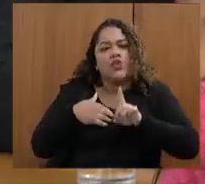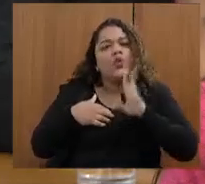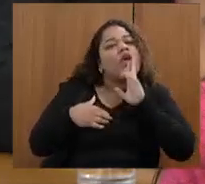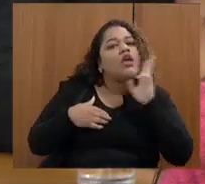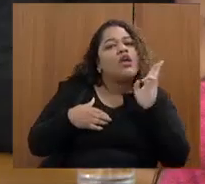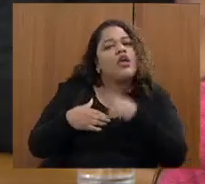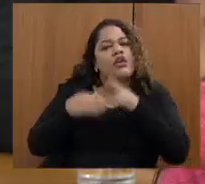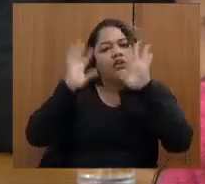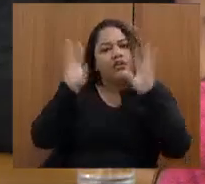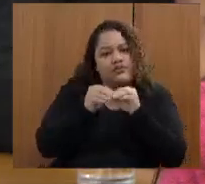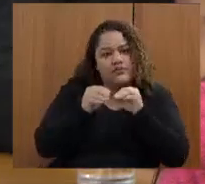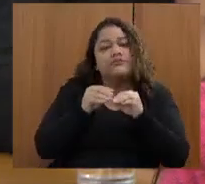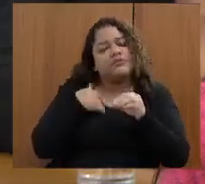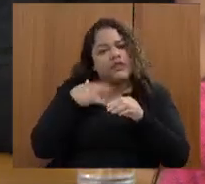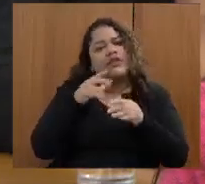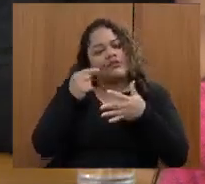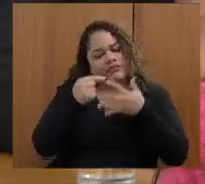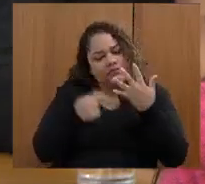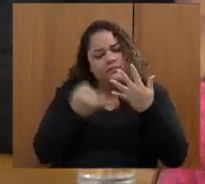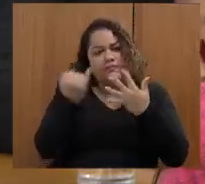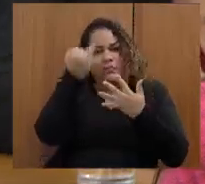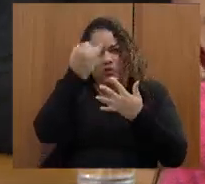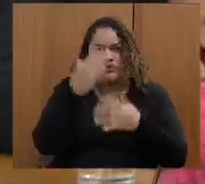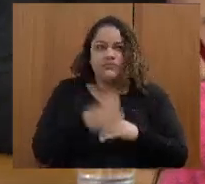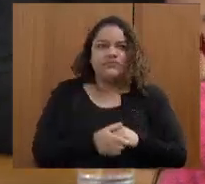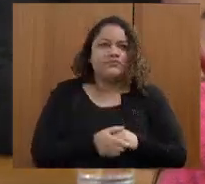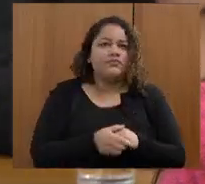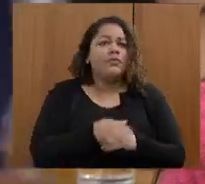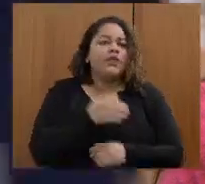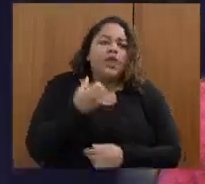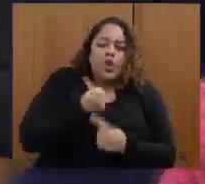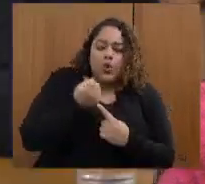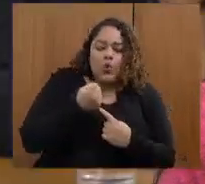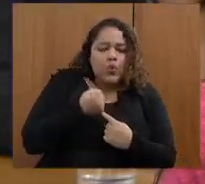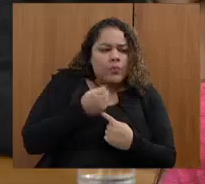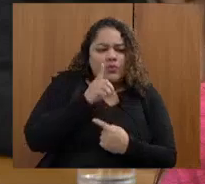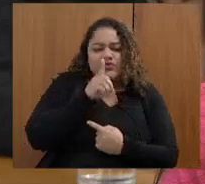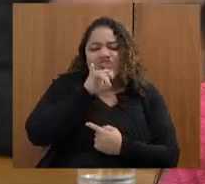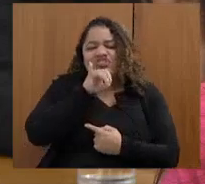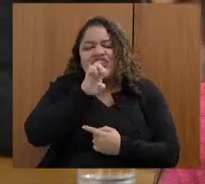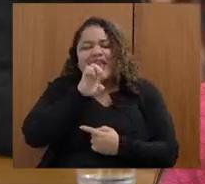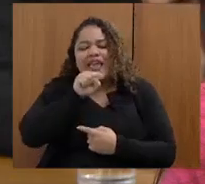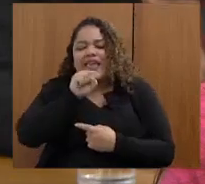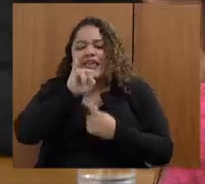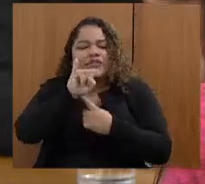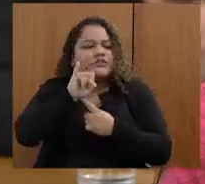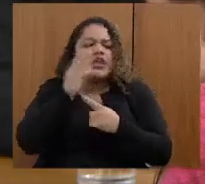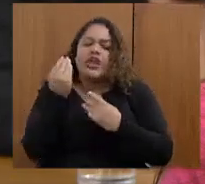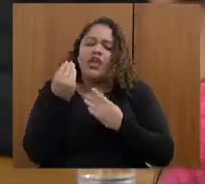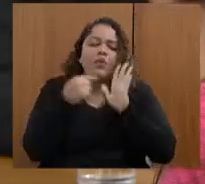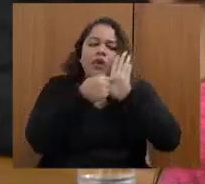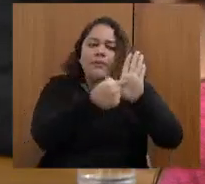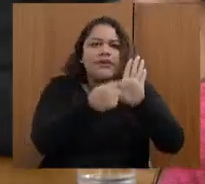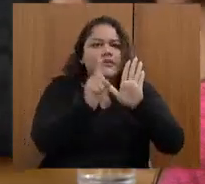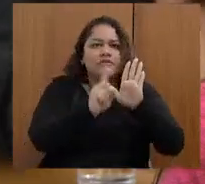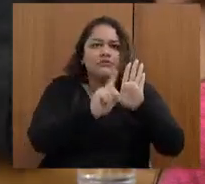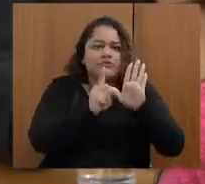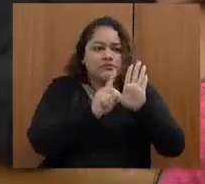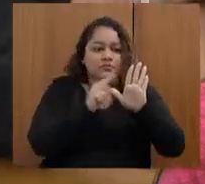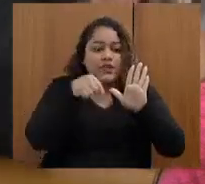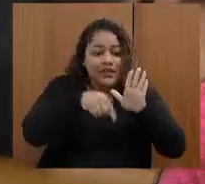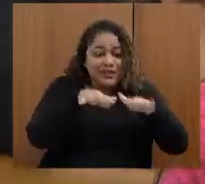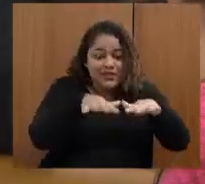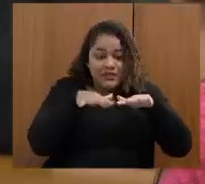que são importantes eu não trouxe nenhum número do diesel secretário eu não eu estou esta